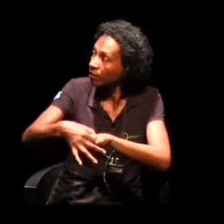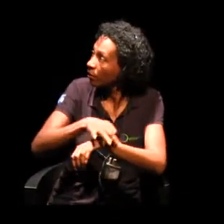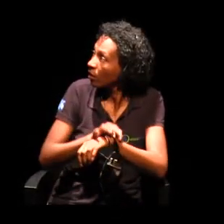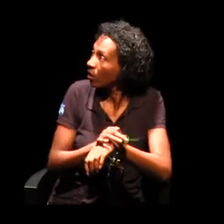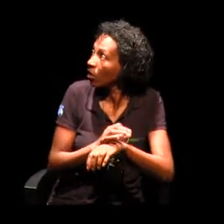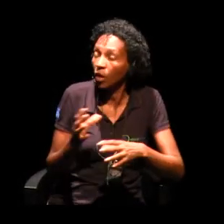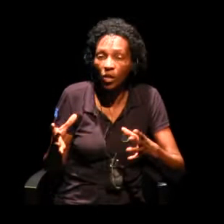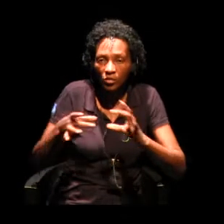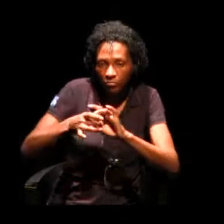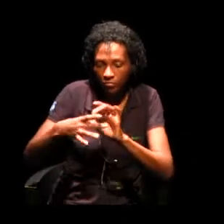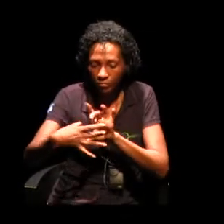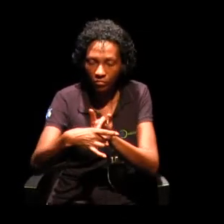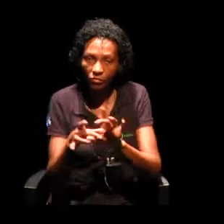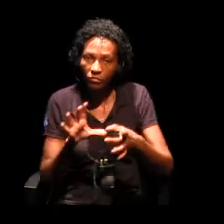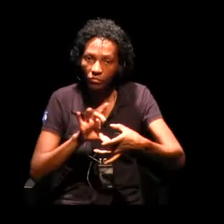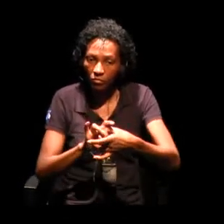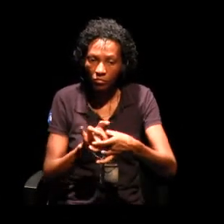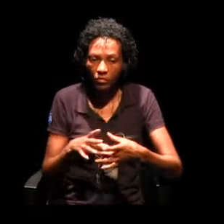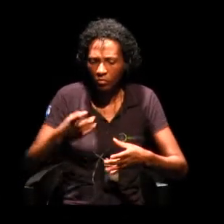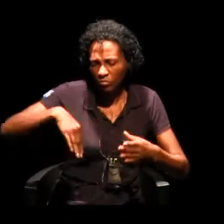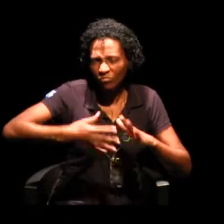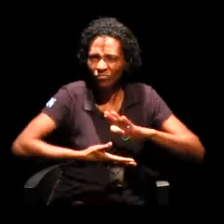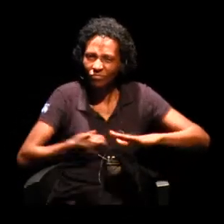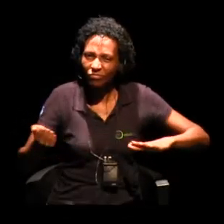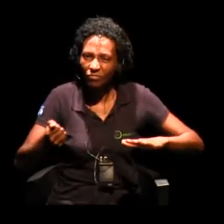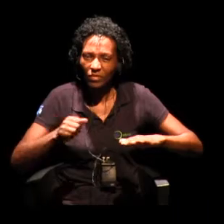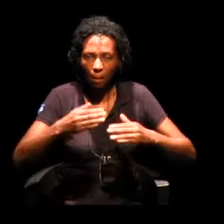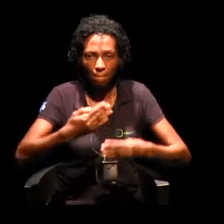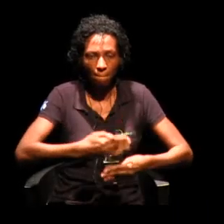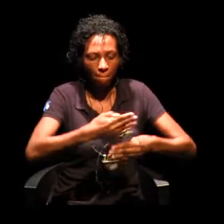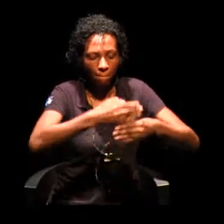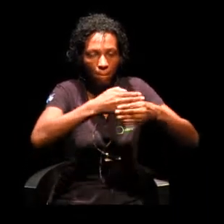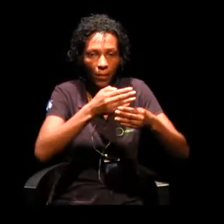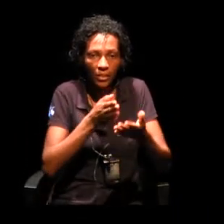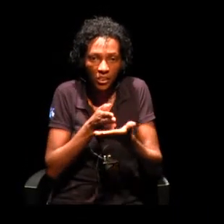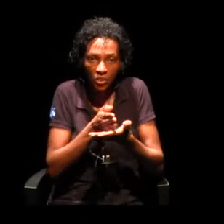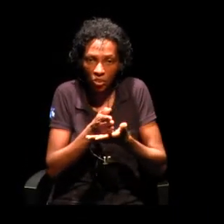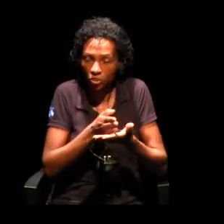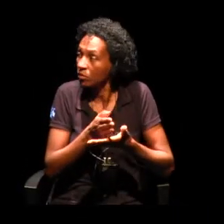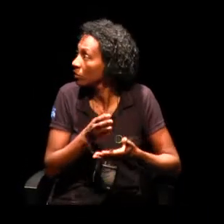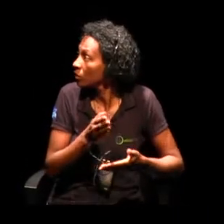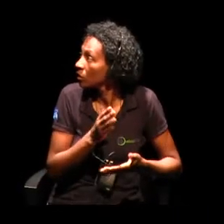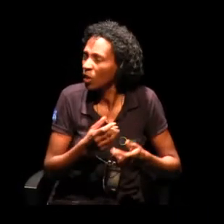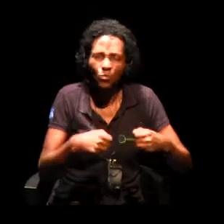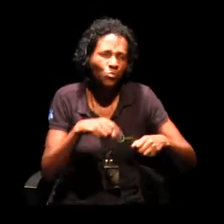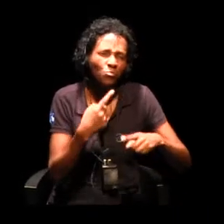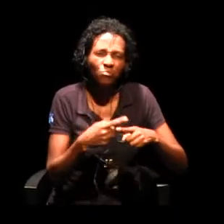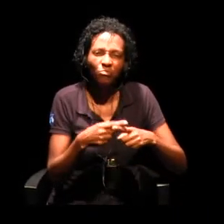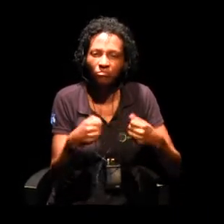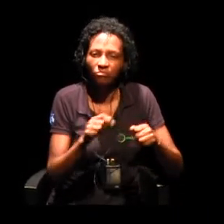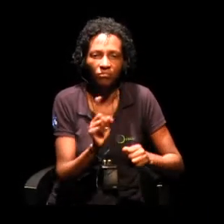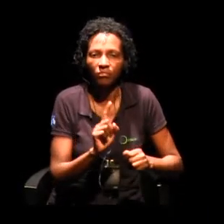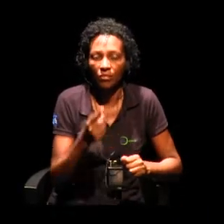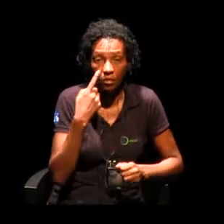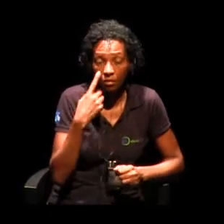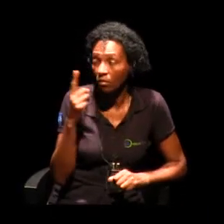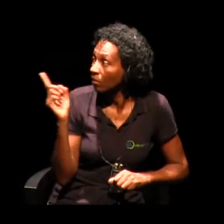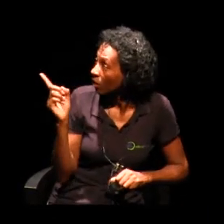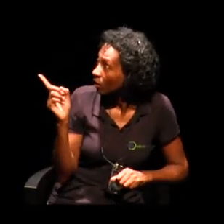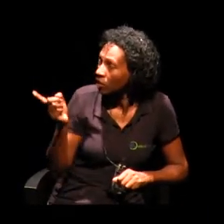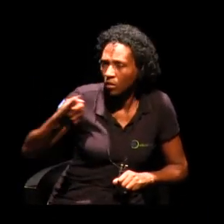estão sendo colocadas, encaixadas umas nas outras. Nós tiramos as paredes entre elas, porque